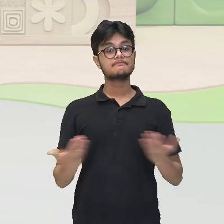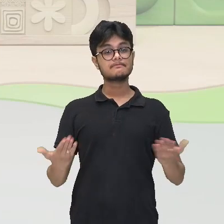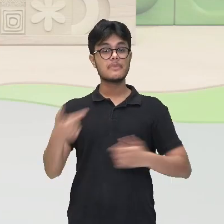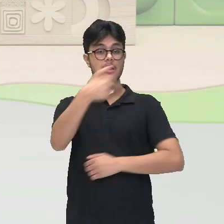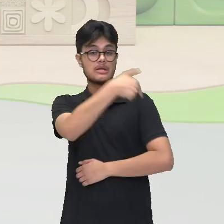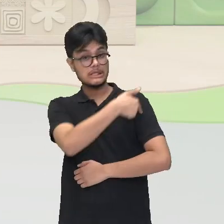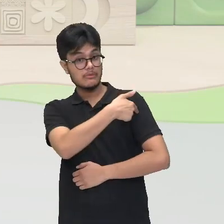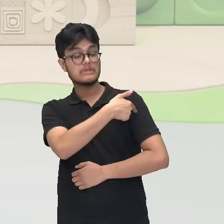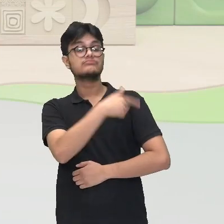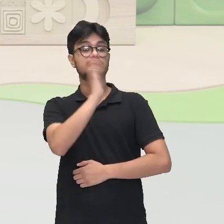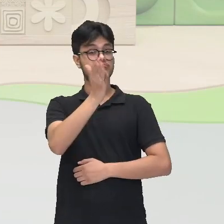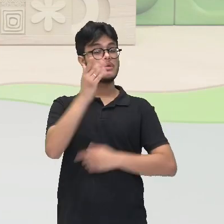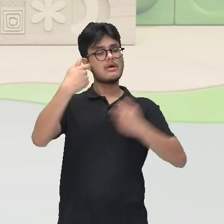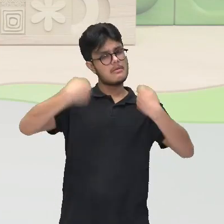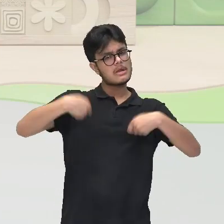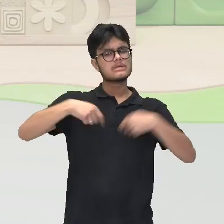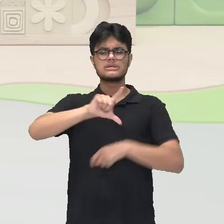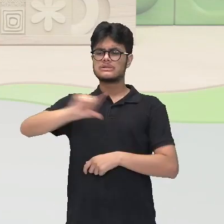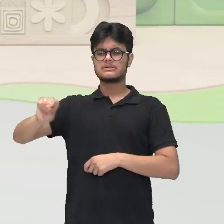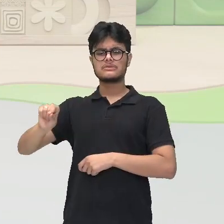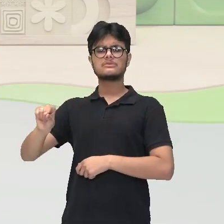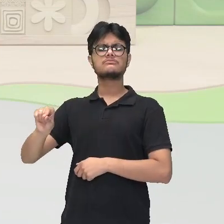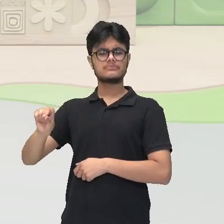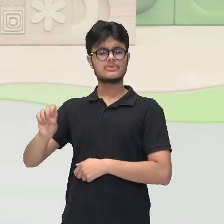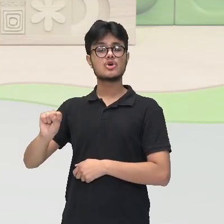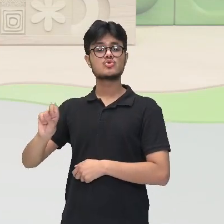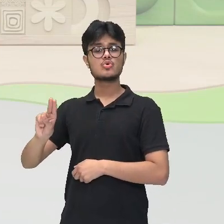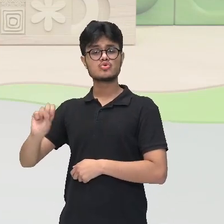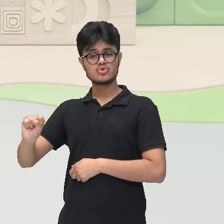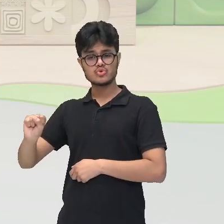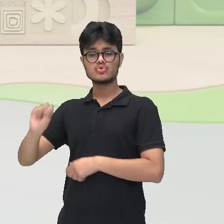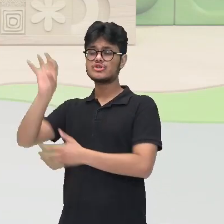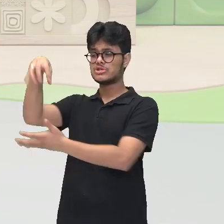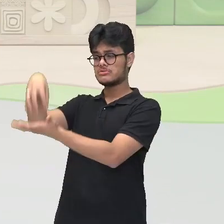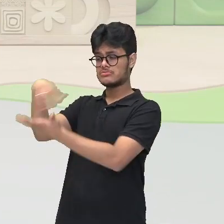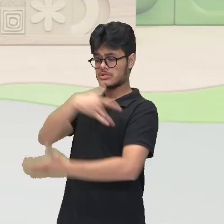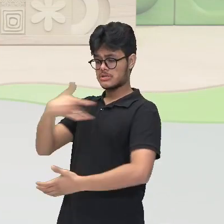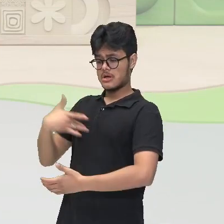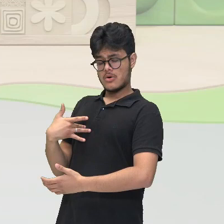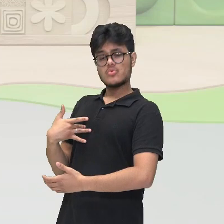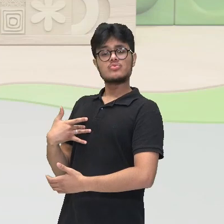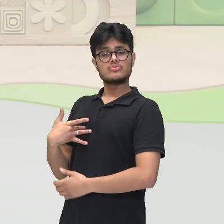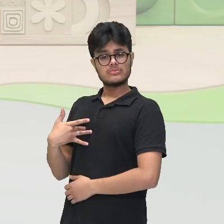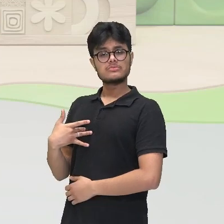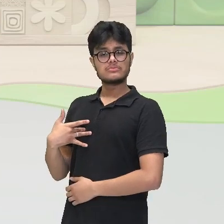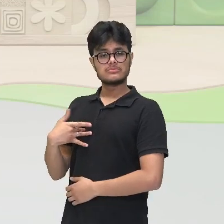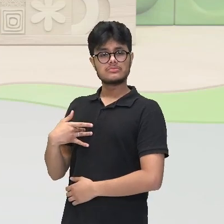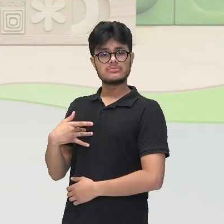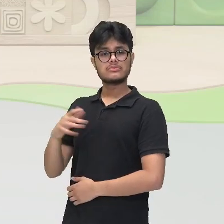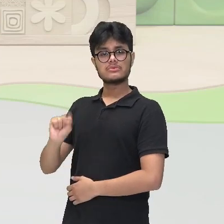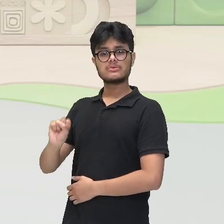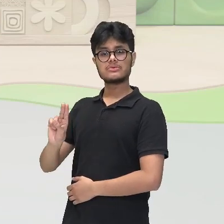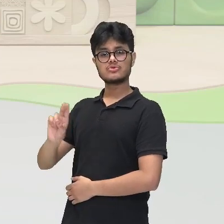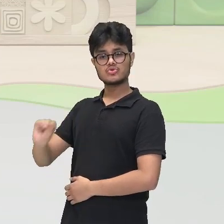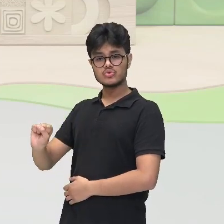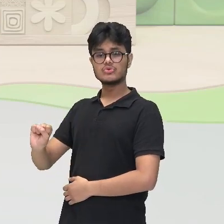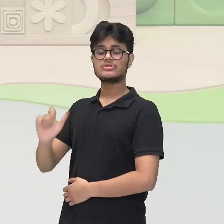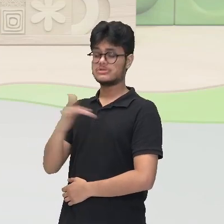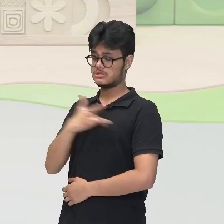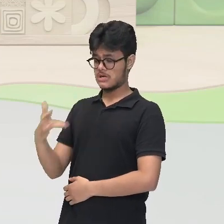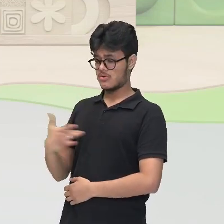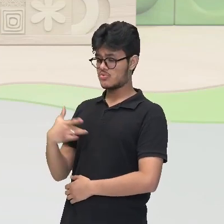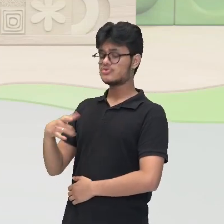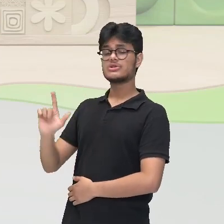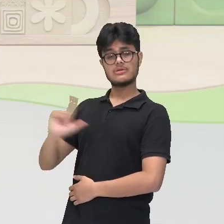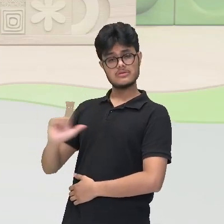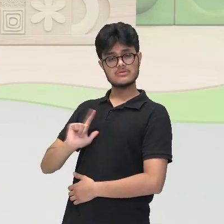ela está disponível nos postos de saúde, né? É o SUS, que é o nosso Sistema Único de